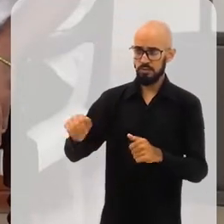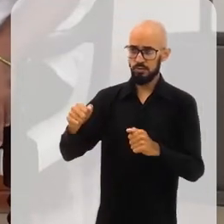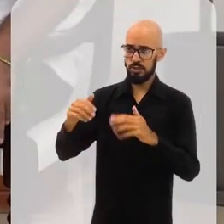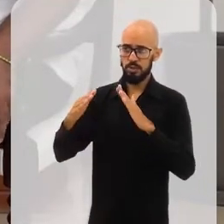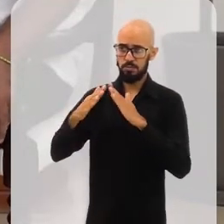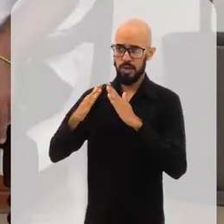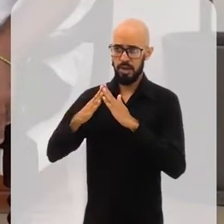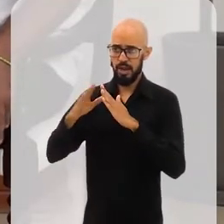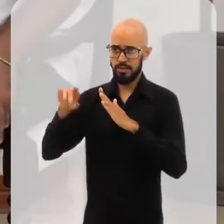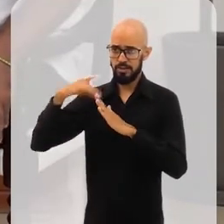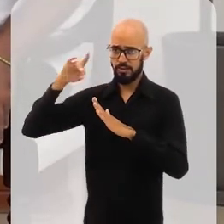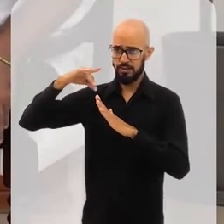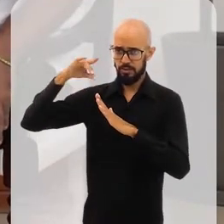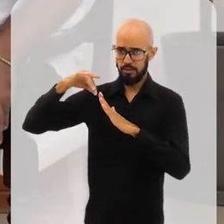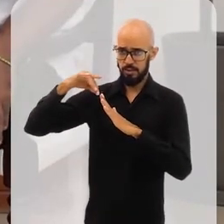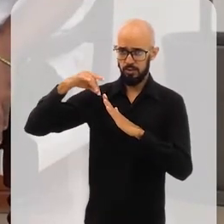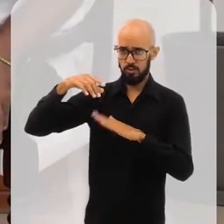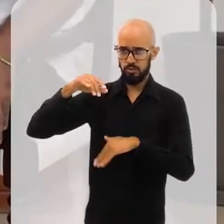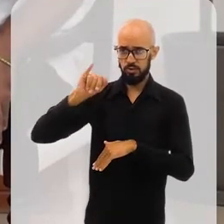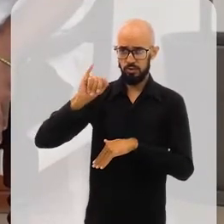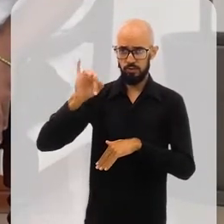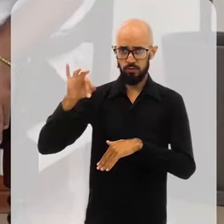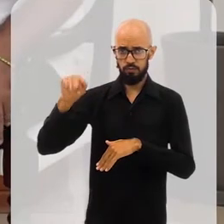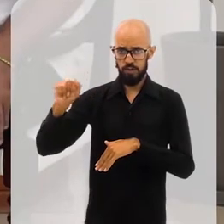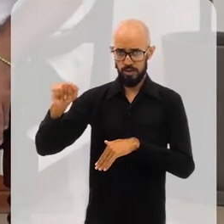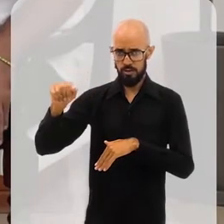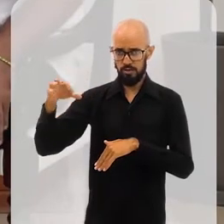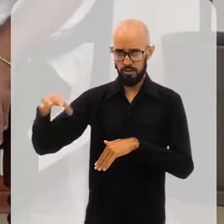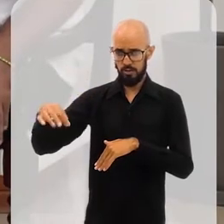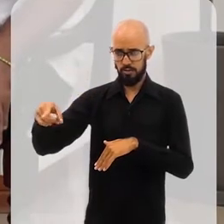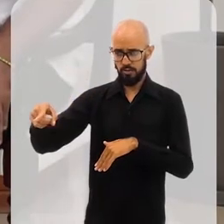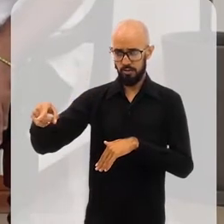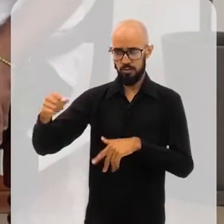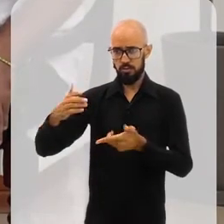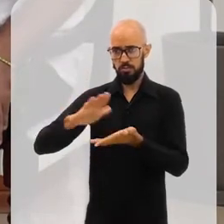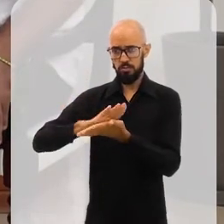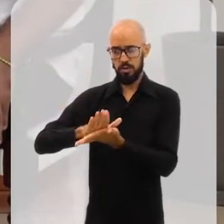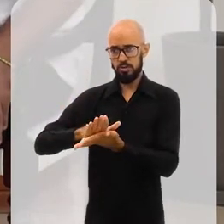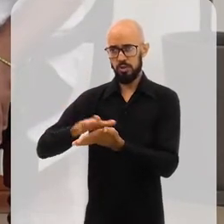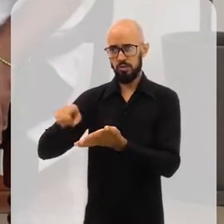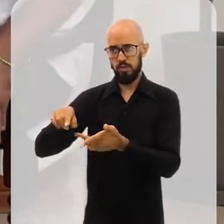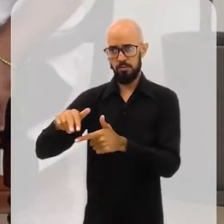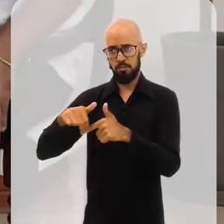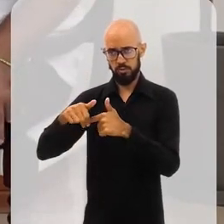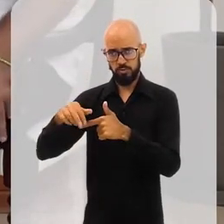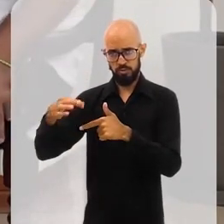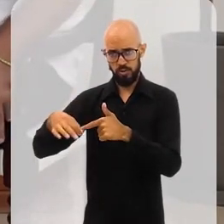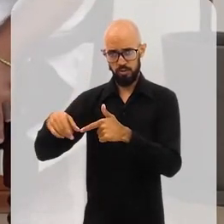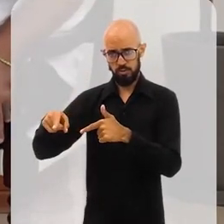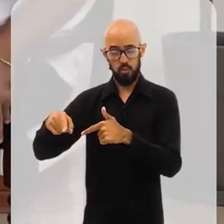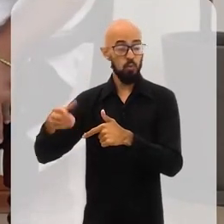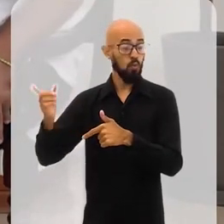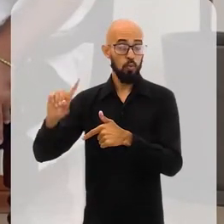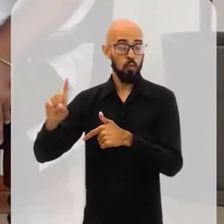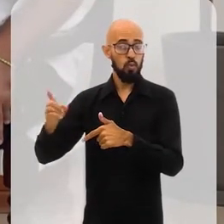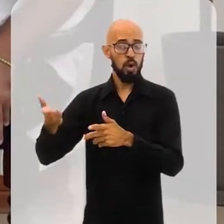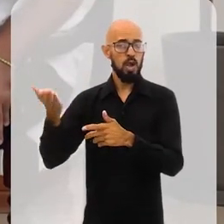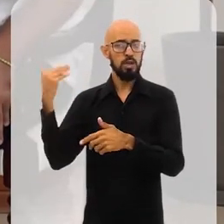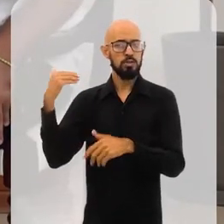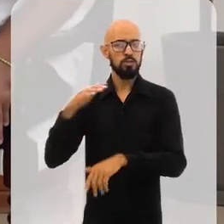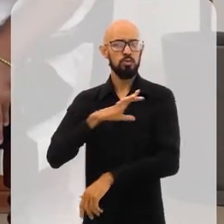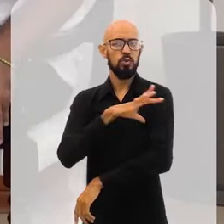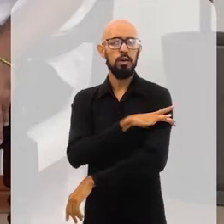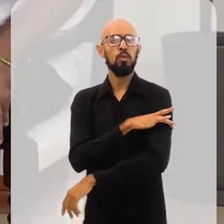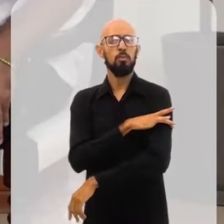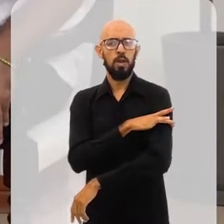uma casa de santo, uma casa Também, de exato. Ifá, né? Também. Então o preconceito dos vizinhos seria em relação a É, isso. até na época do candomblé, na